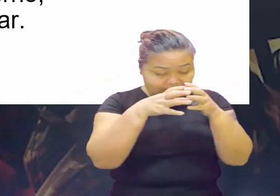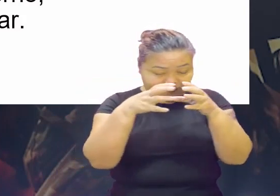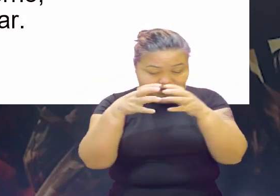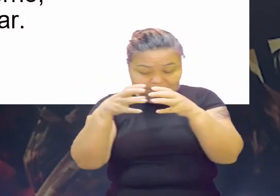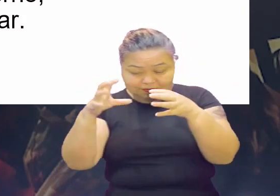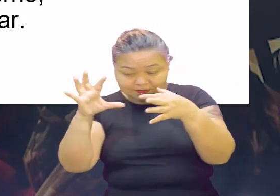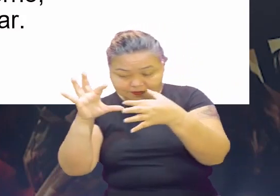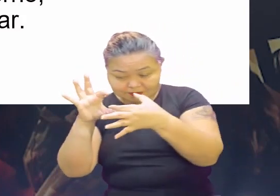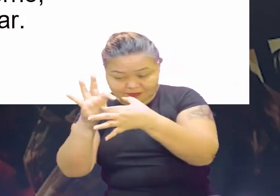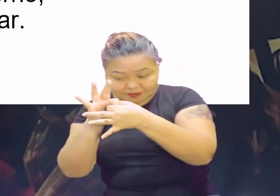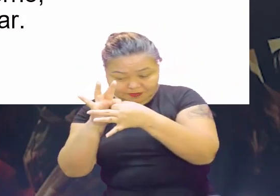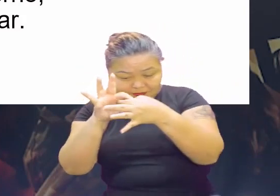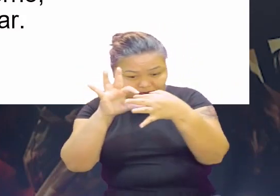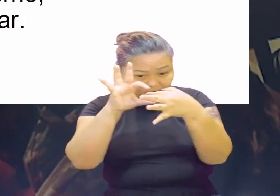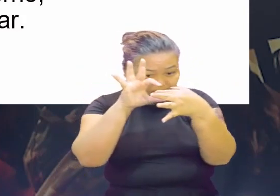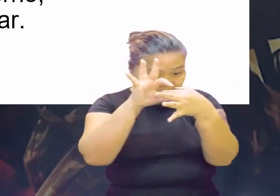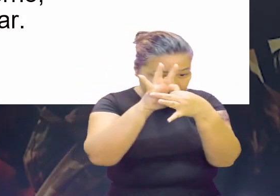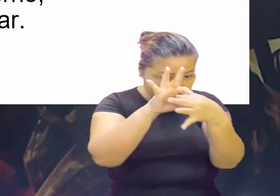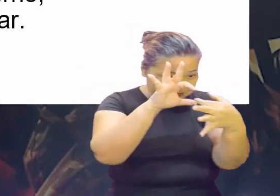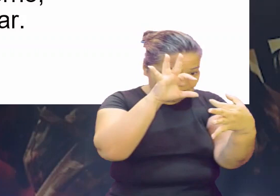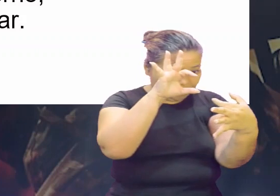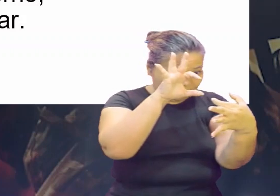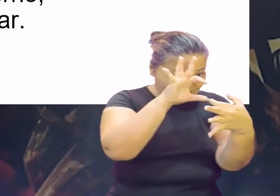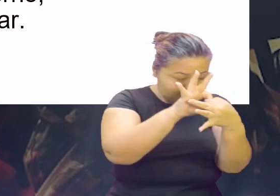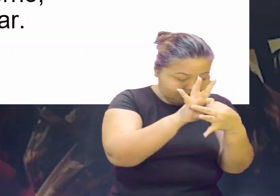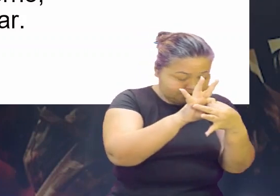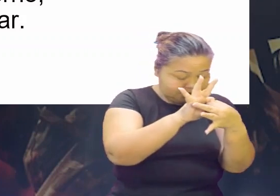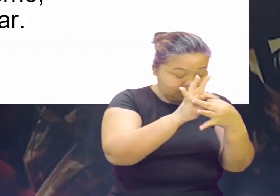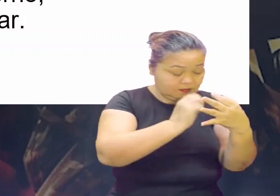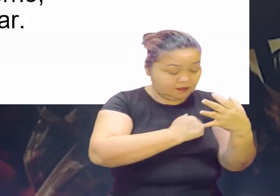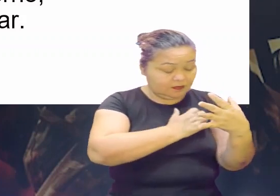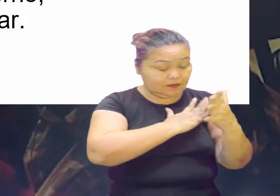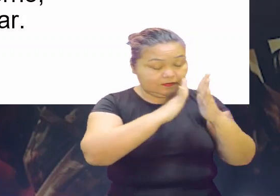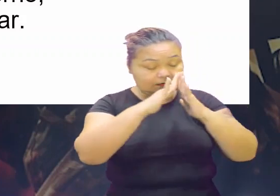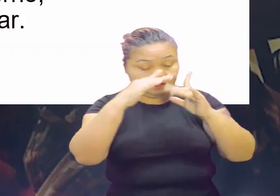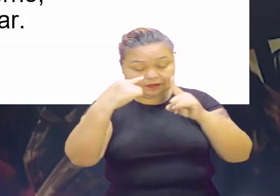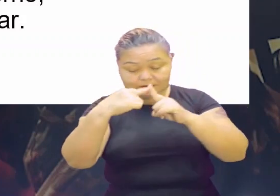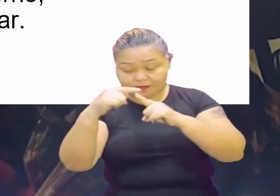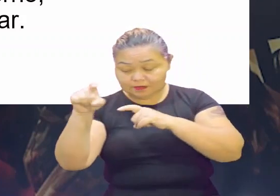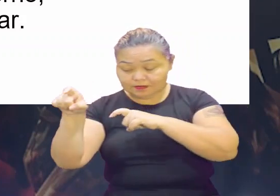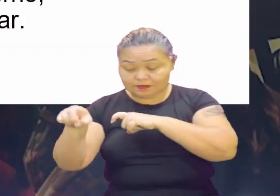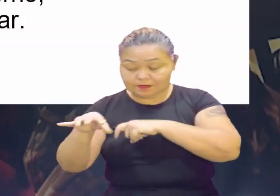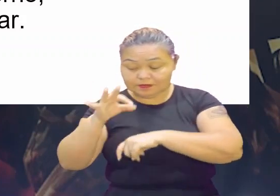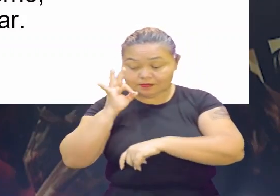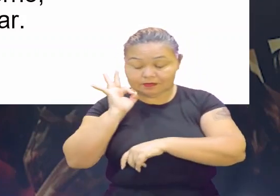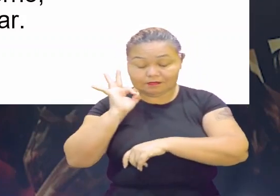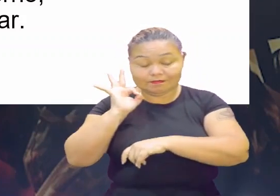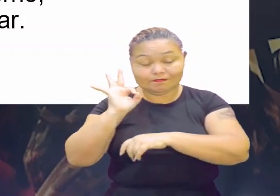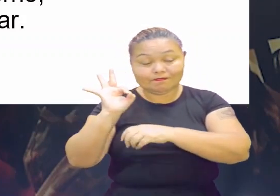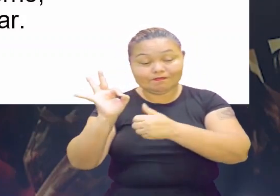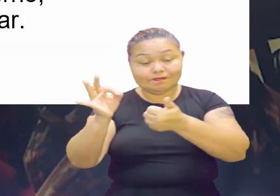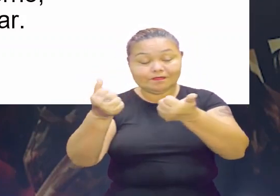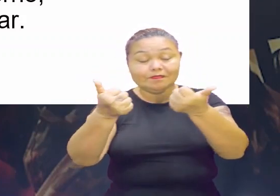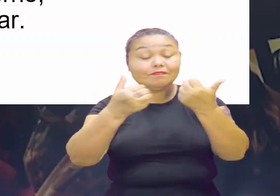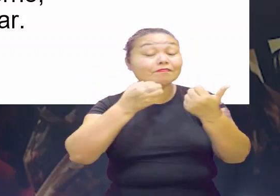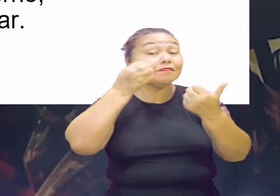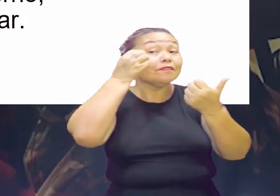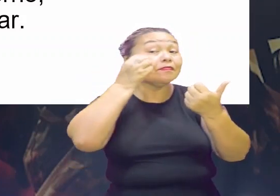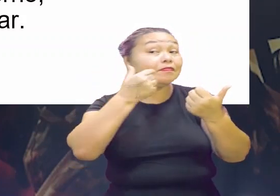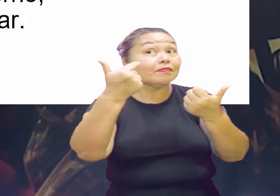unir, militares, igreja e os cafeicultores, e derrubam Dom Pedro II do